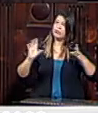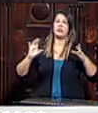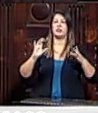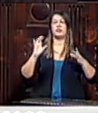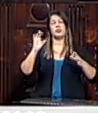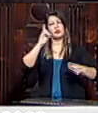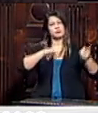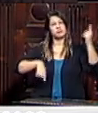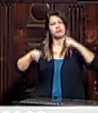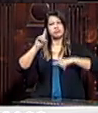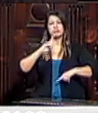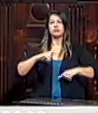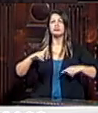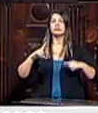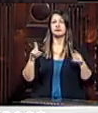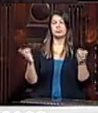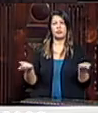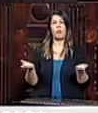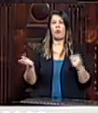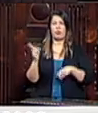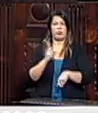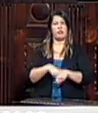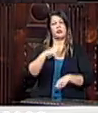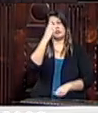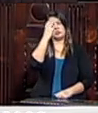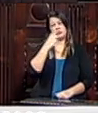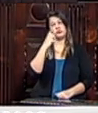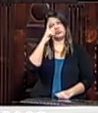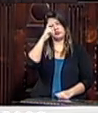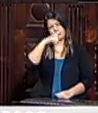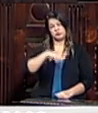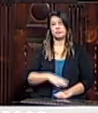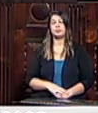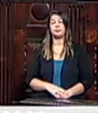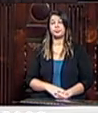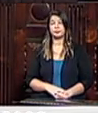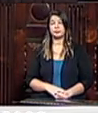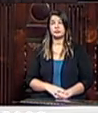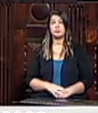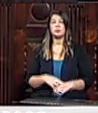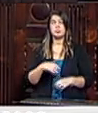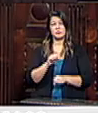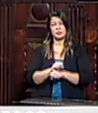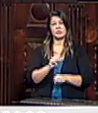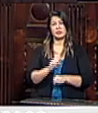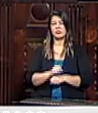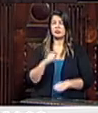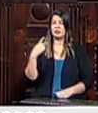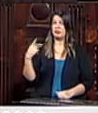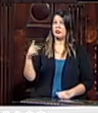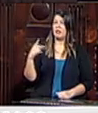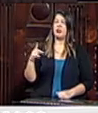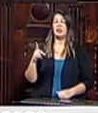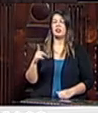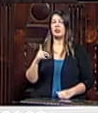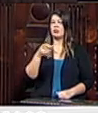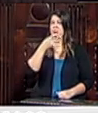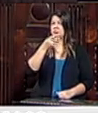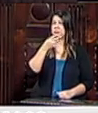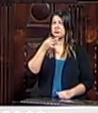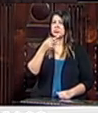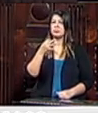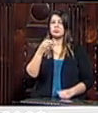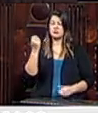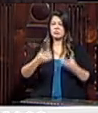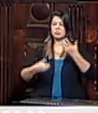e o nosso partido nessa hora tão difícil. Evidentemente, sempre resguardando o amplo direito de defesa de todos